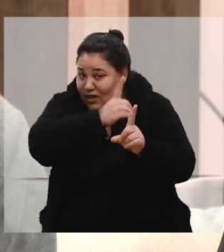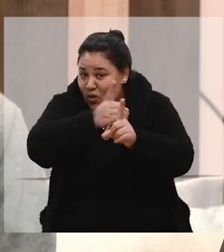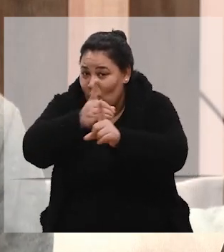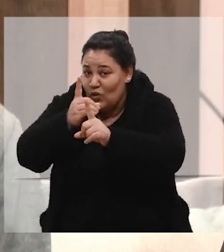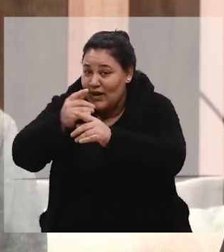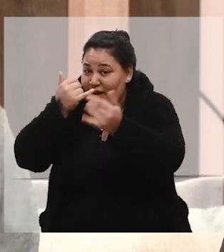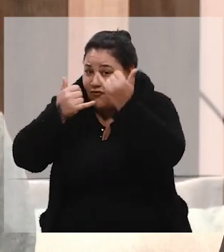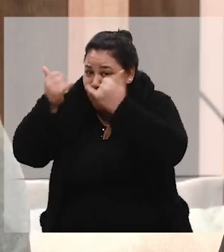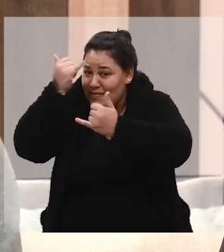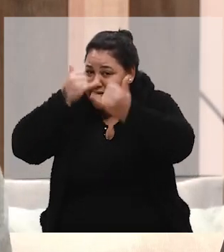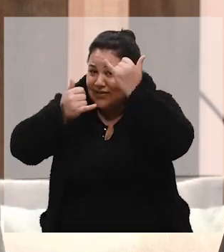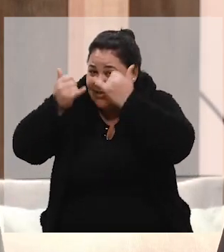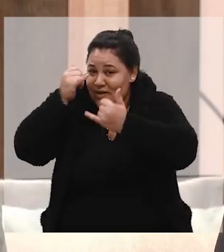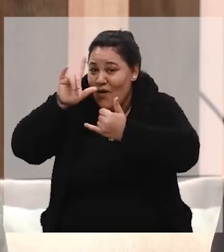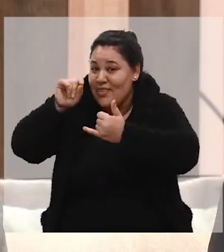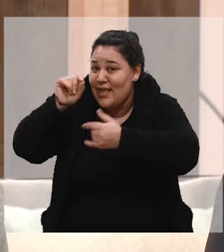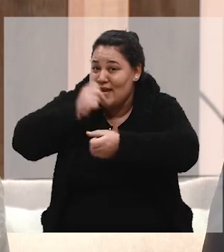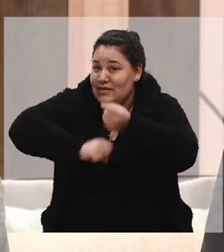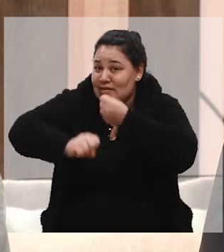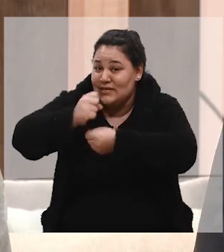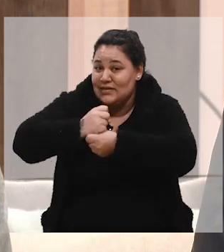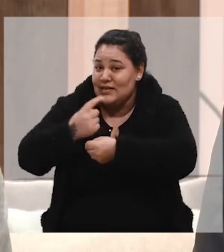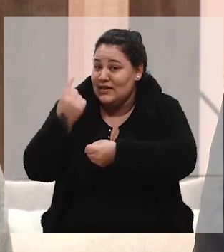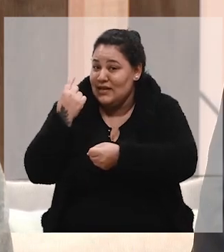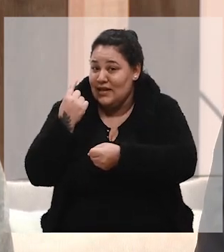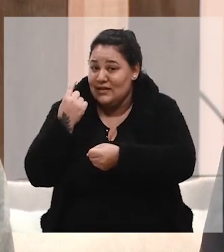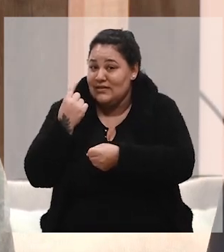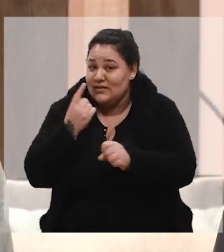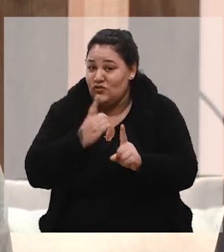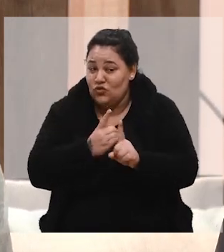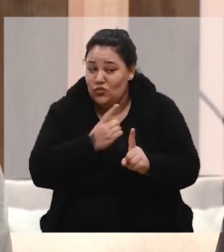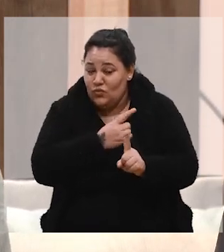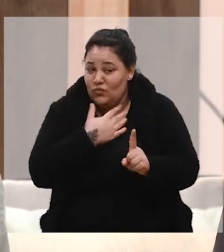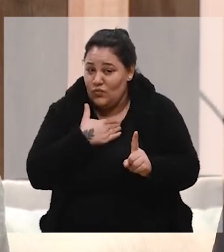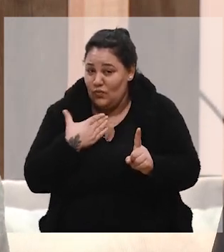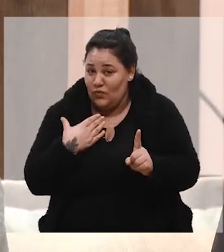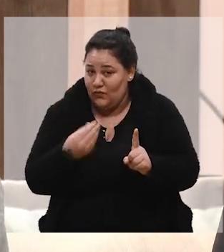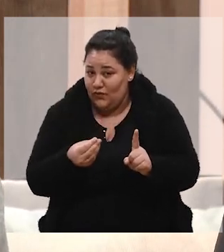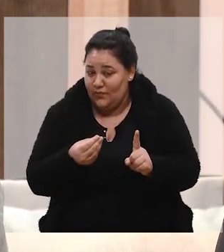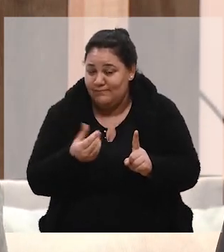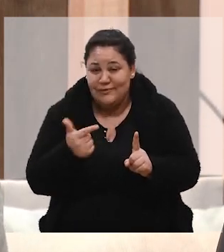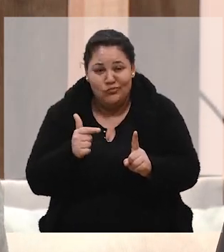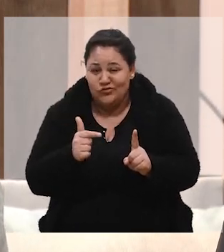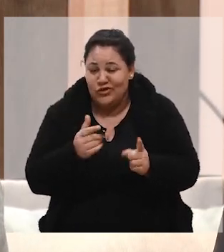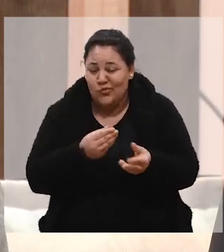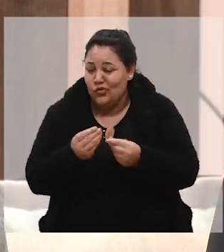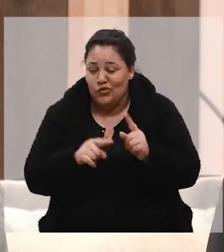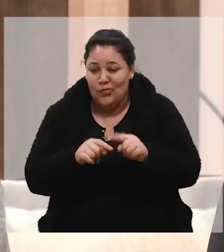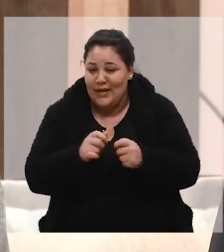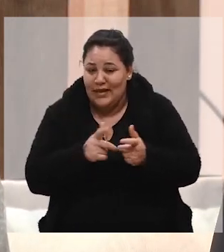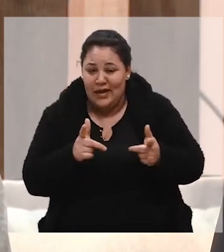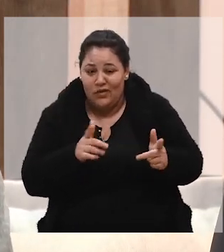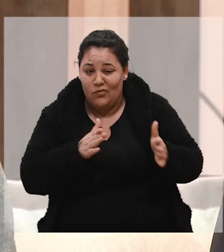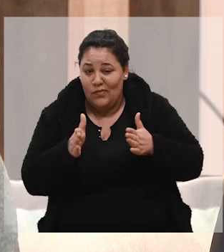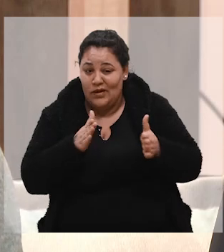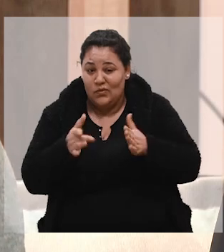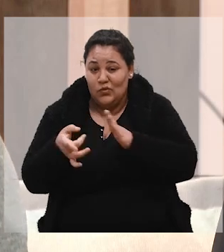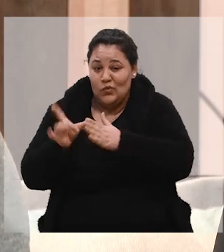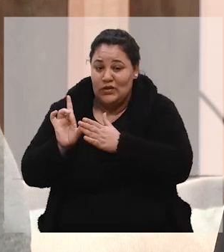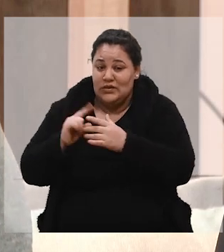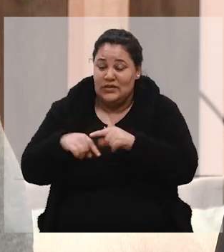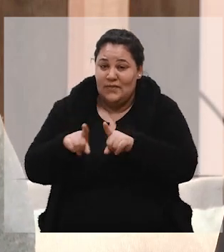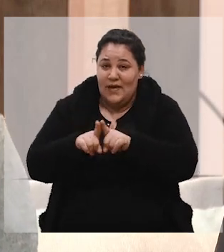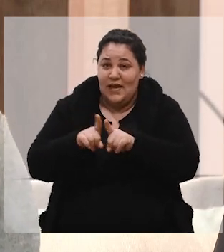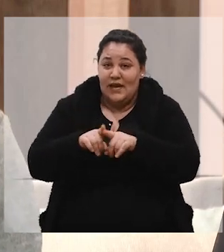de informação, afinal de contas foi há 10 anos atrás o diagnóstico do Arthur, e não se encontrava muito material